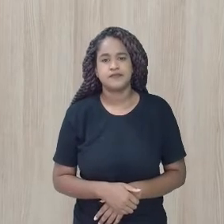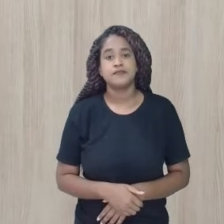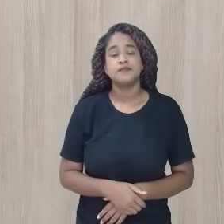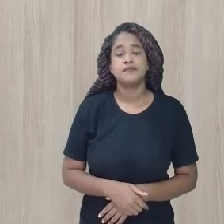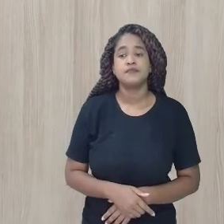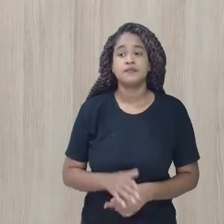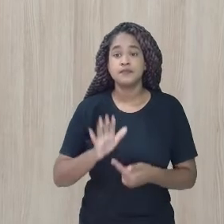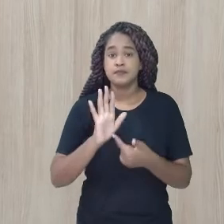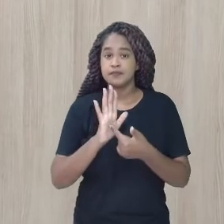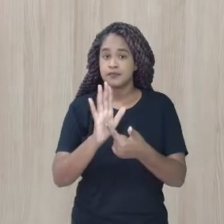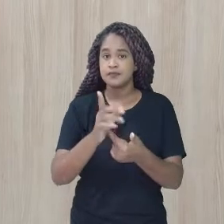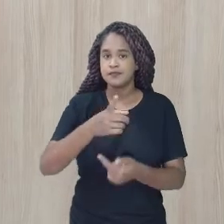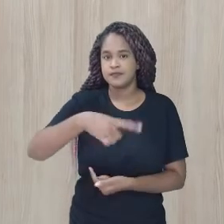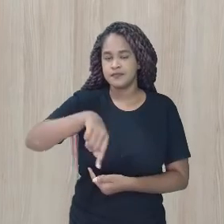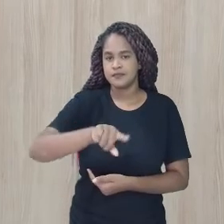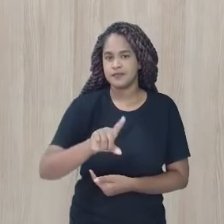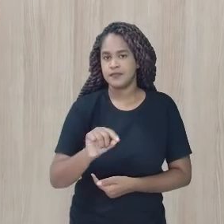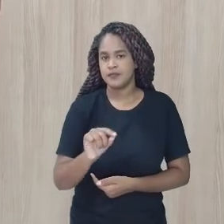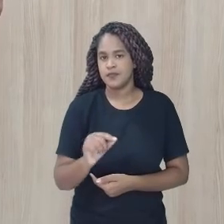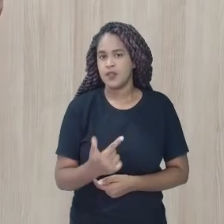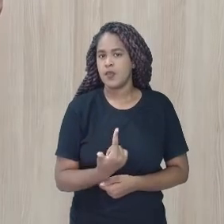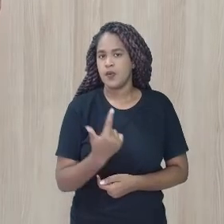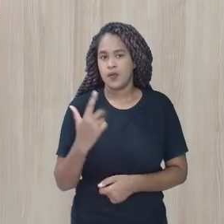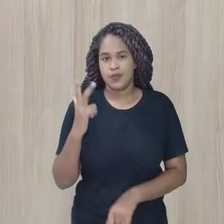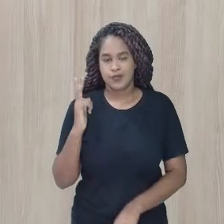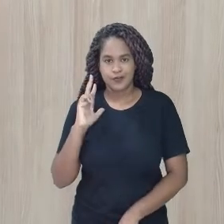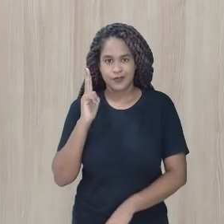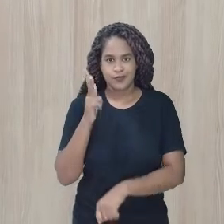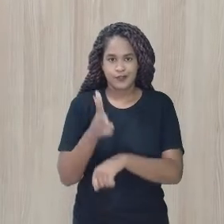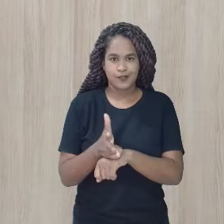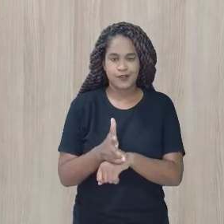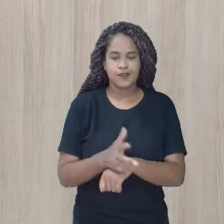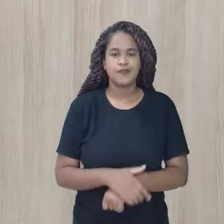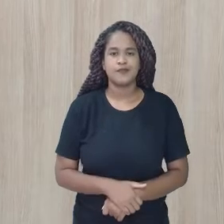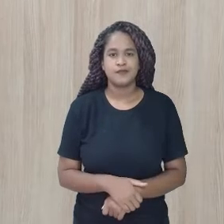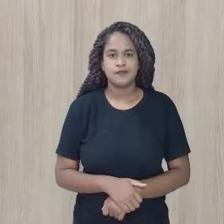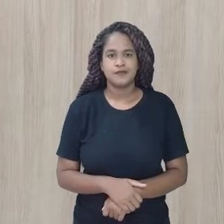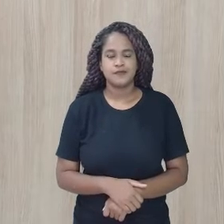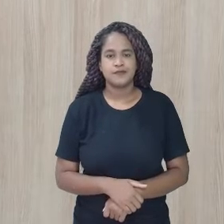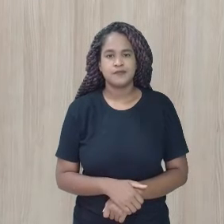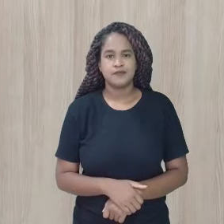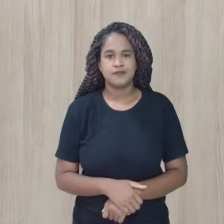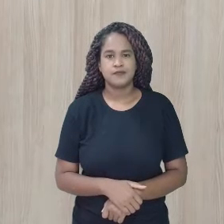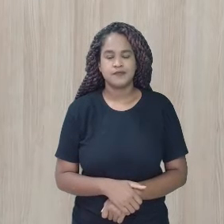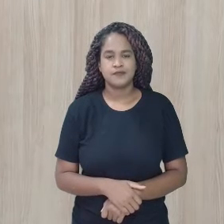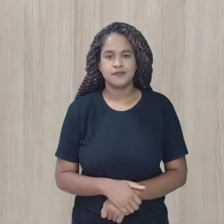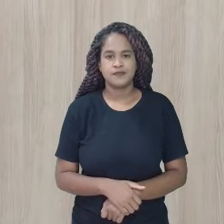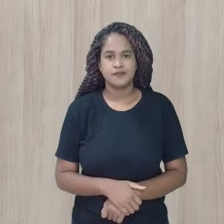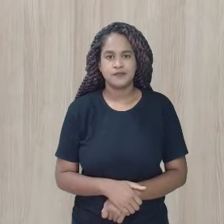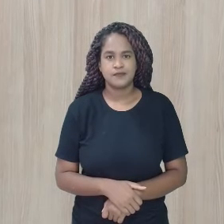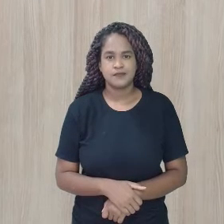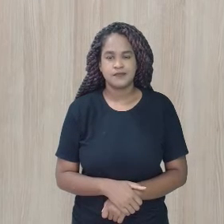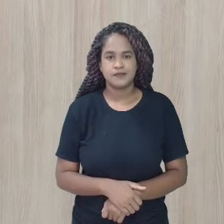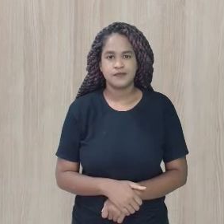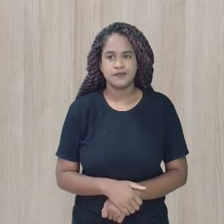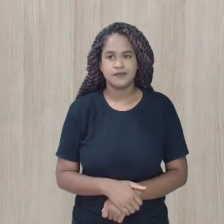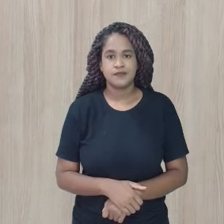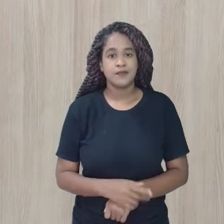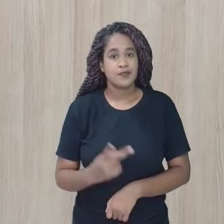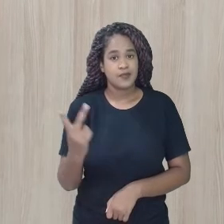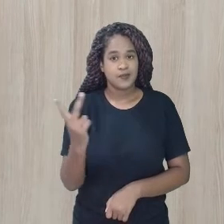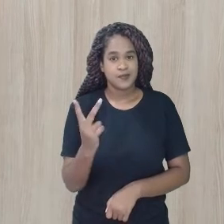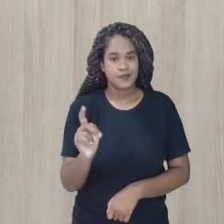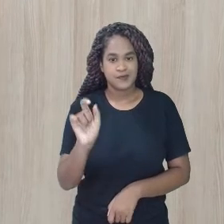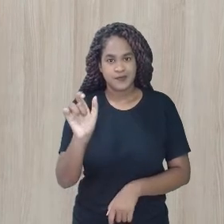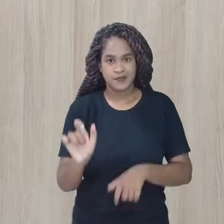para vocês aqui outro vídeo que é mais pantomima também, dessas duas